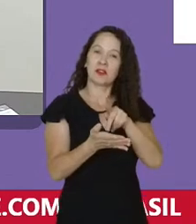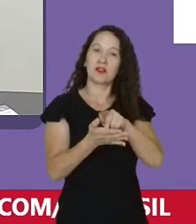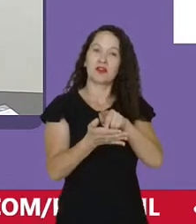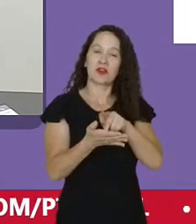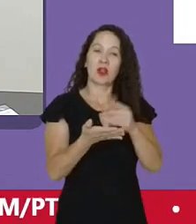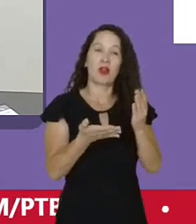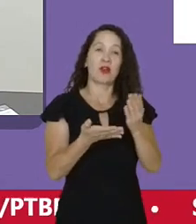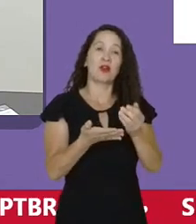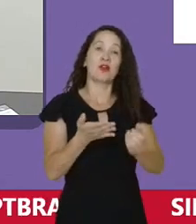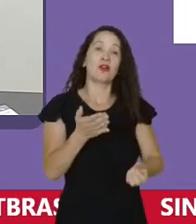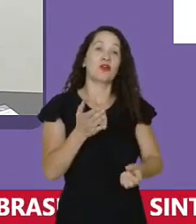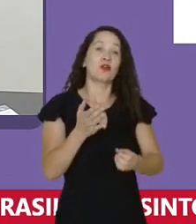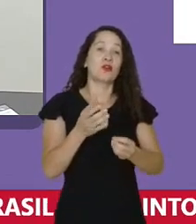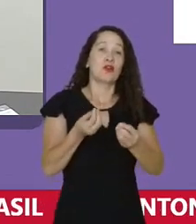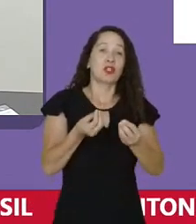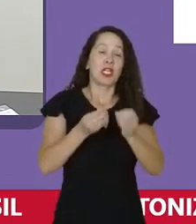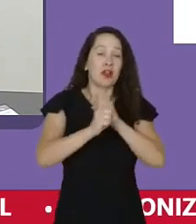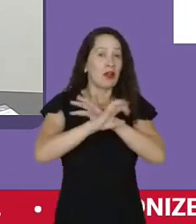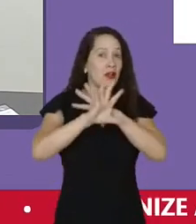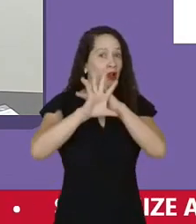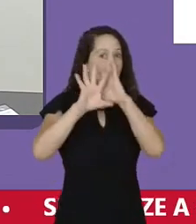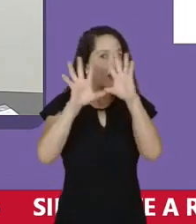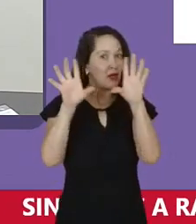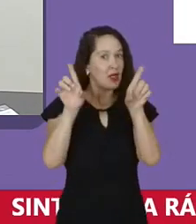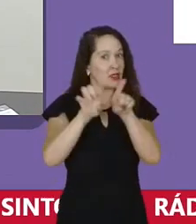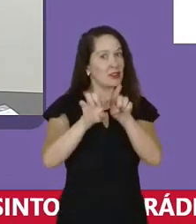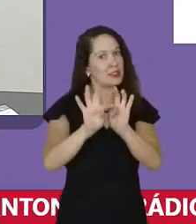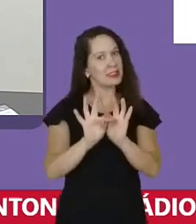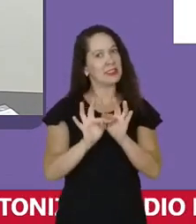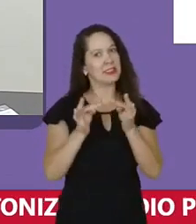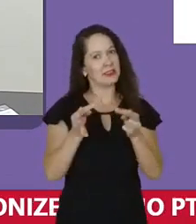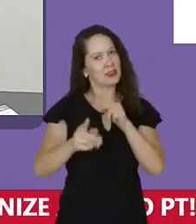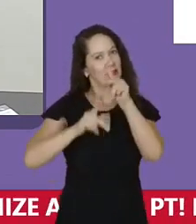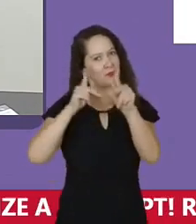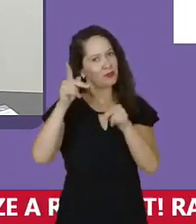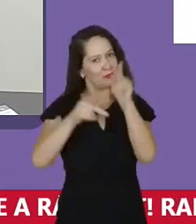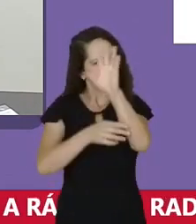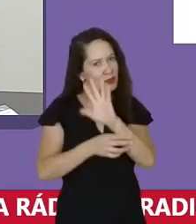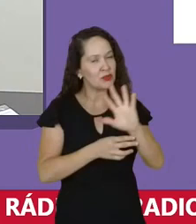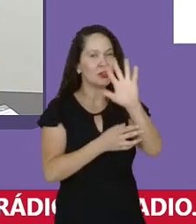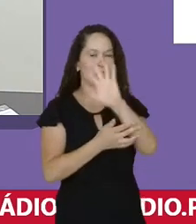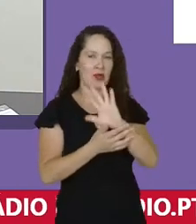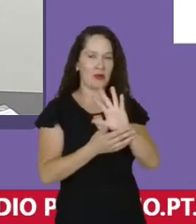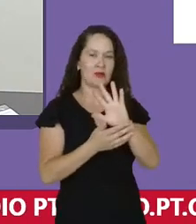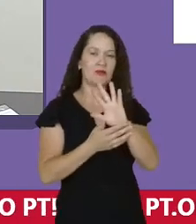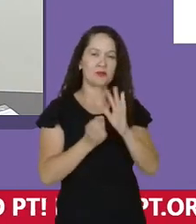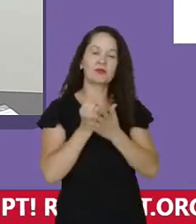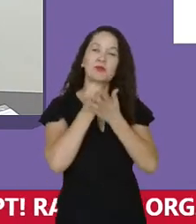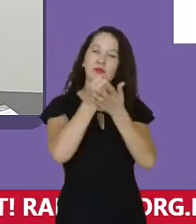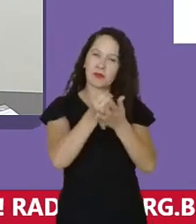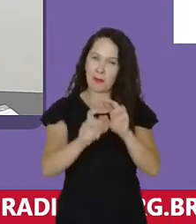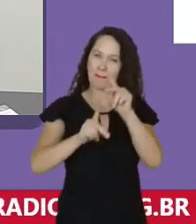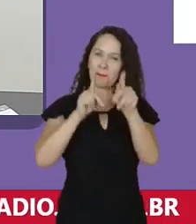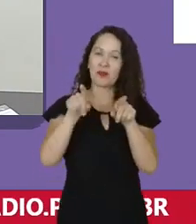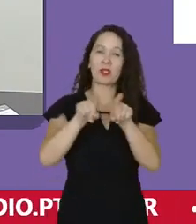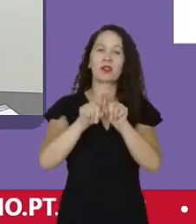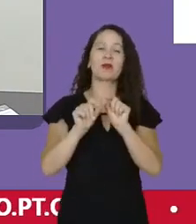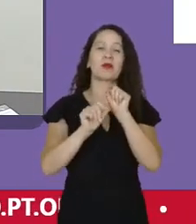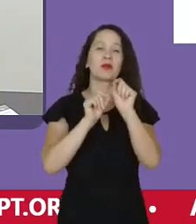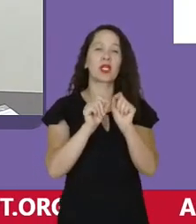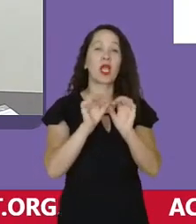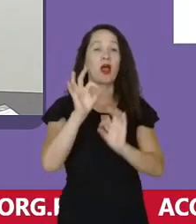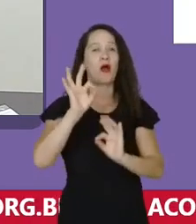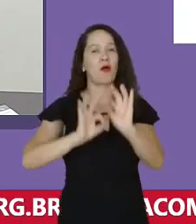verdadeira, de forma nítida e de forma simples para a população de uma forma geral. E também tem a questão